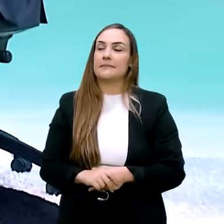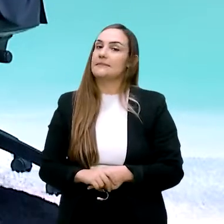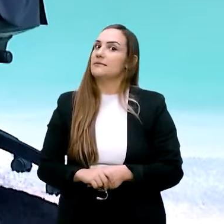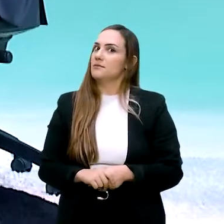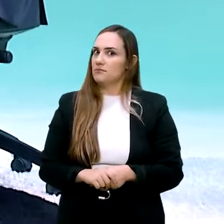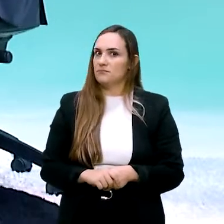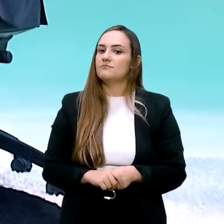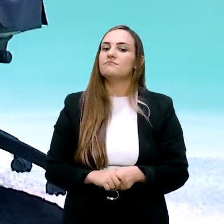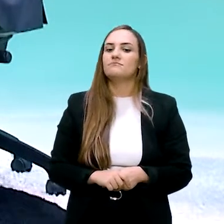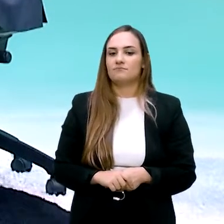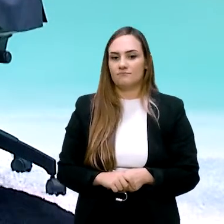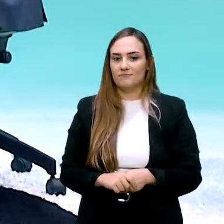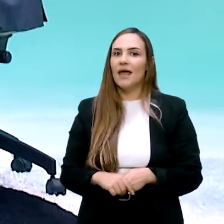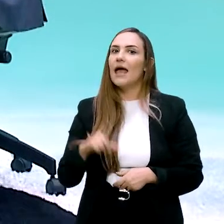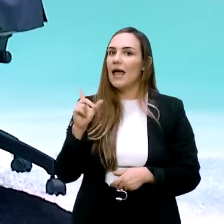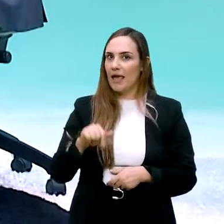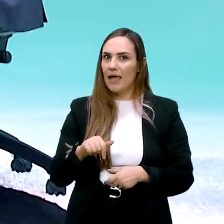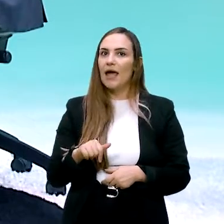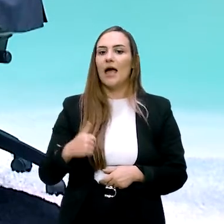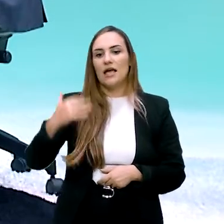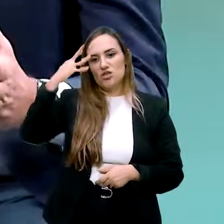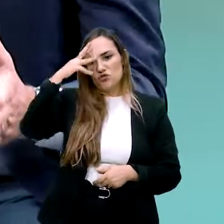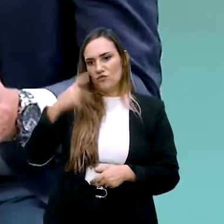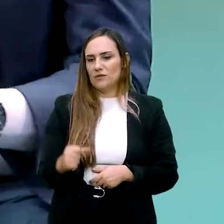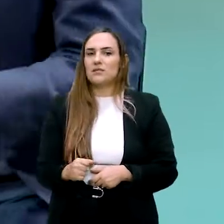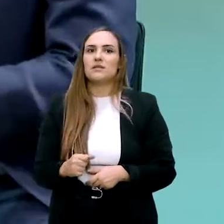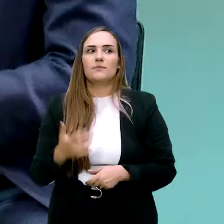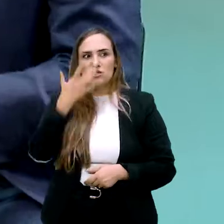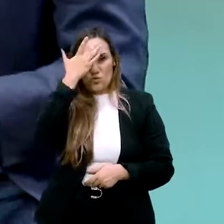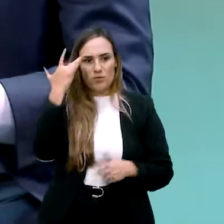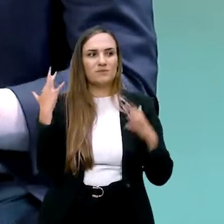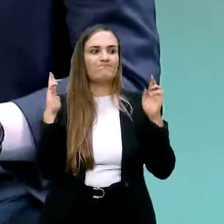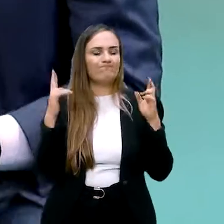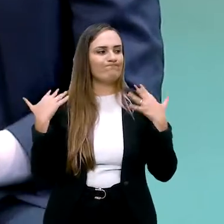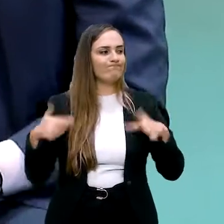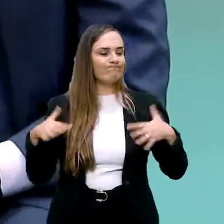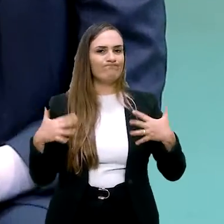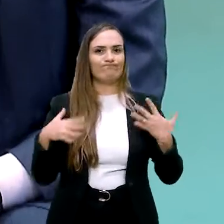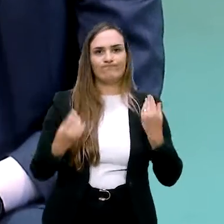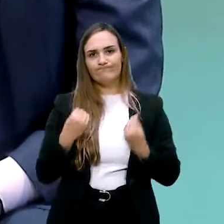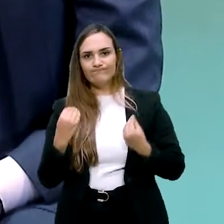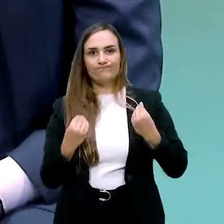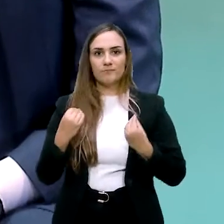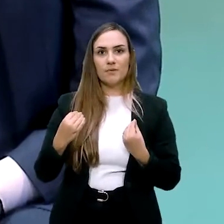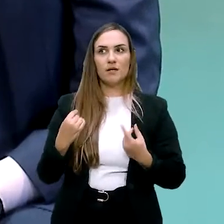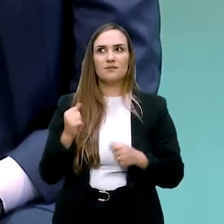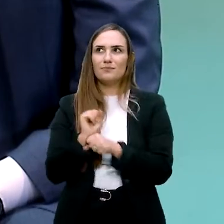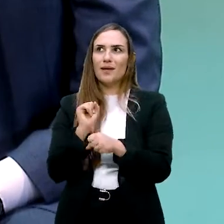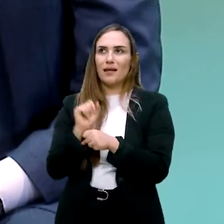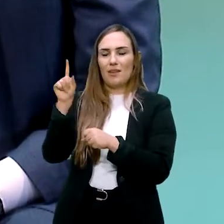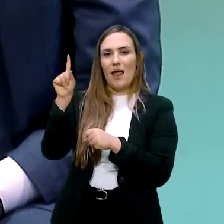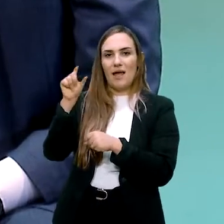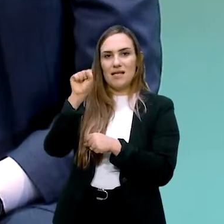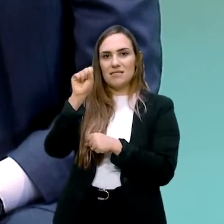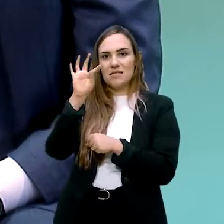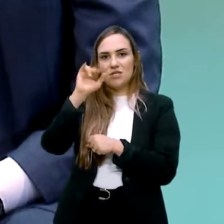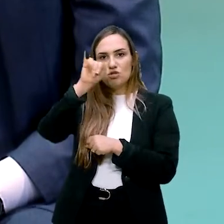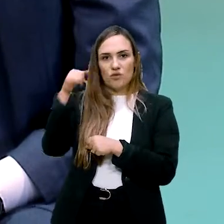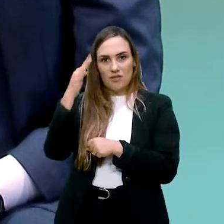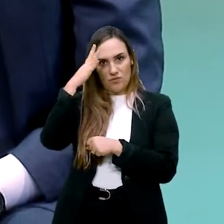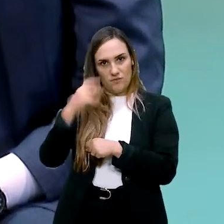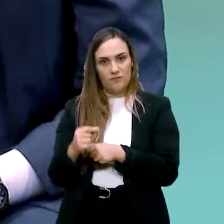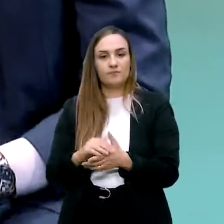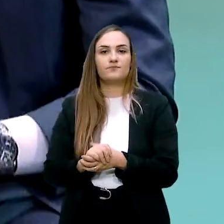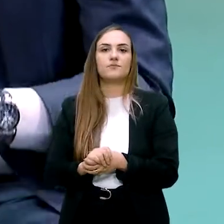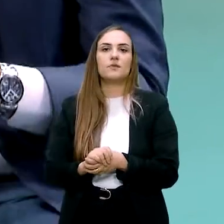a decisão mais esperada para quem atua nesse segmento de plano de saúde. É uma decisão